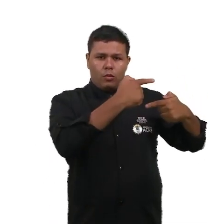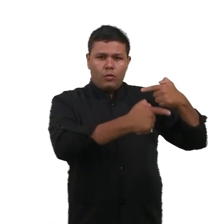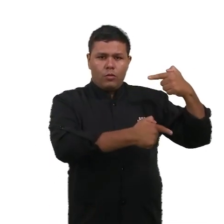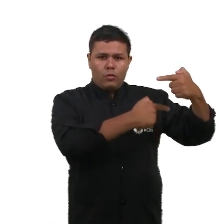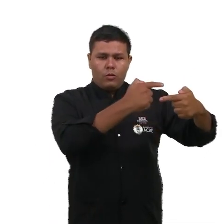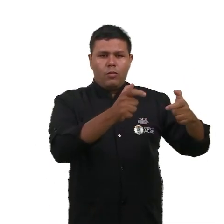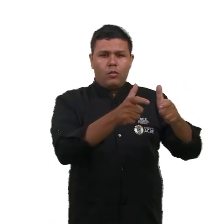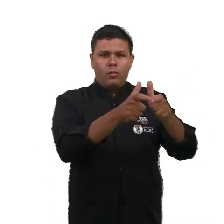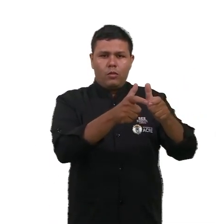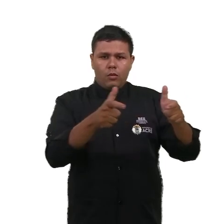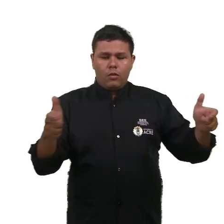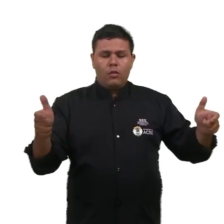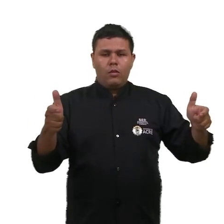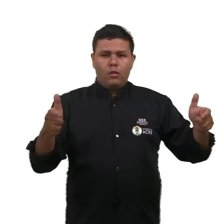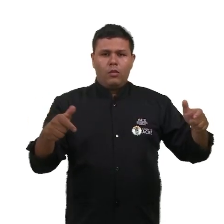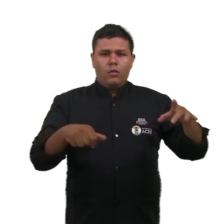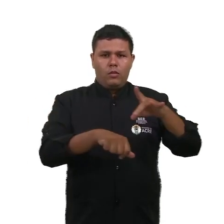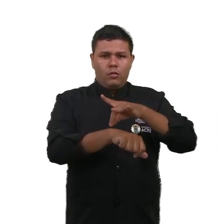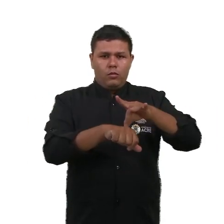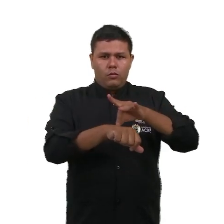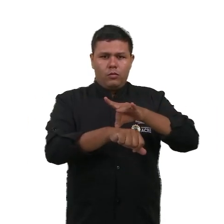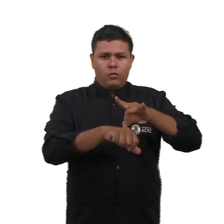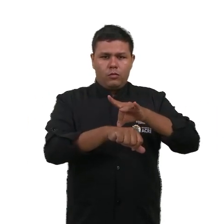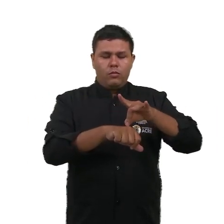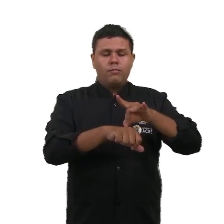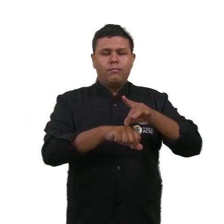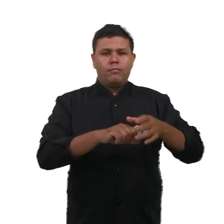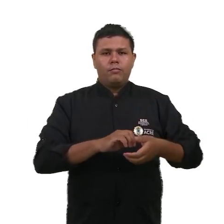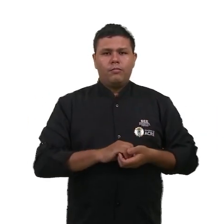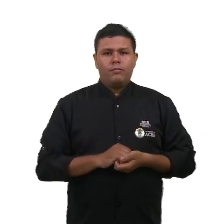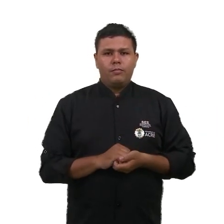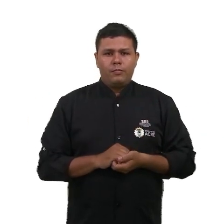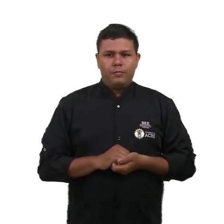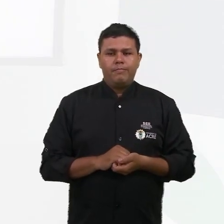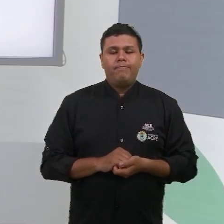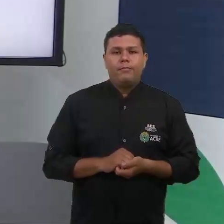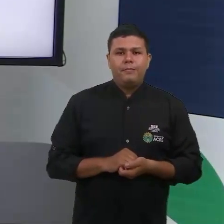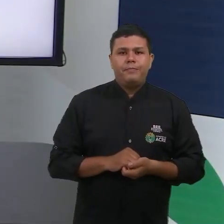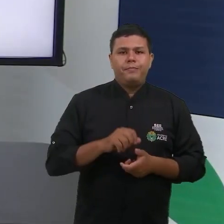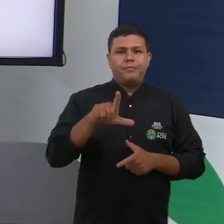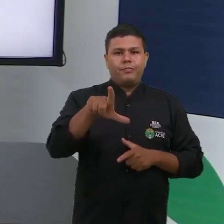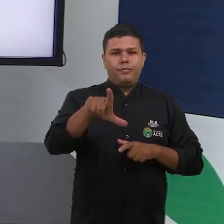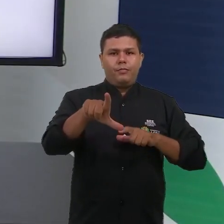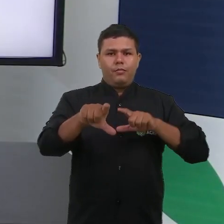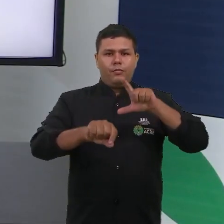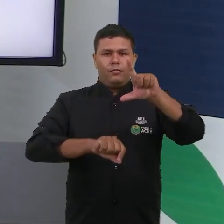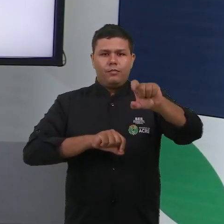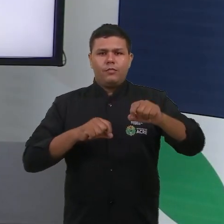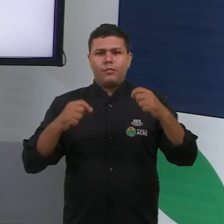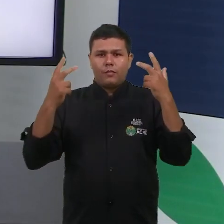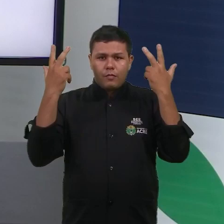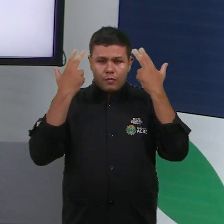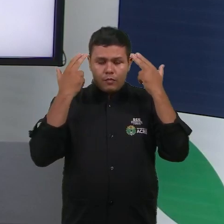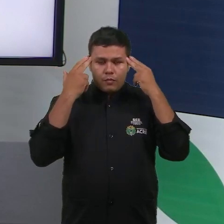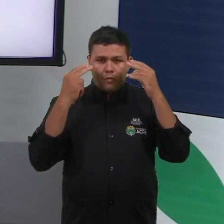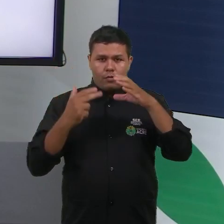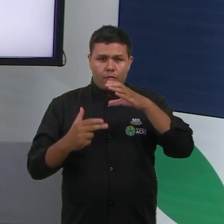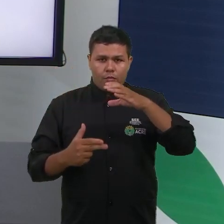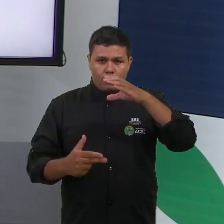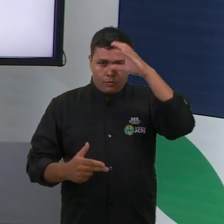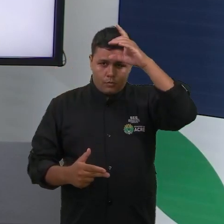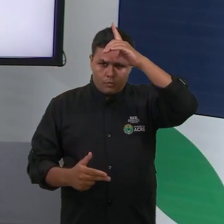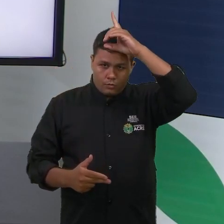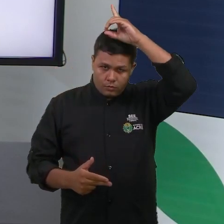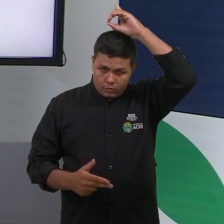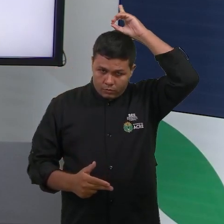de ratos pretos do que a geração anterior. Então, a seleção natural que Charles Darwin falava era isso.